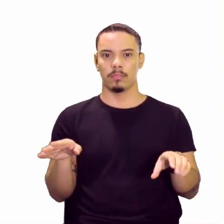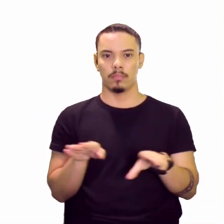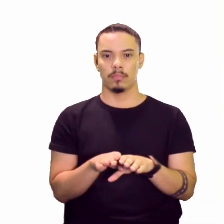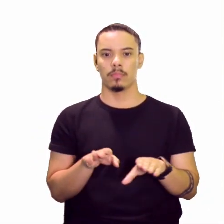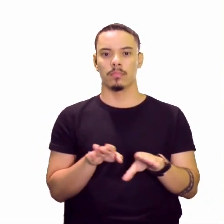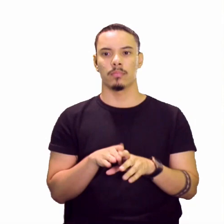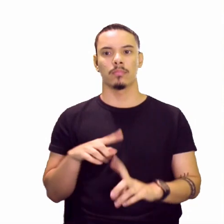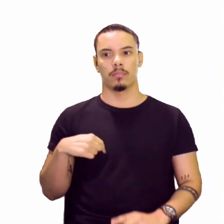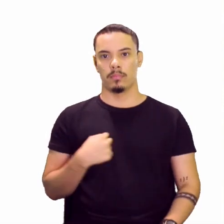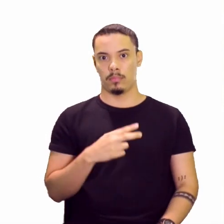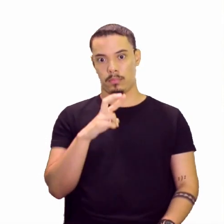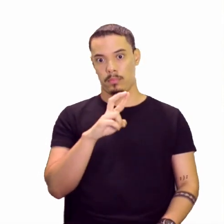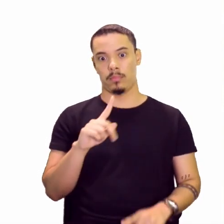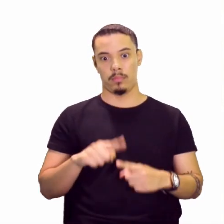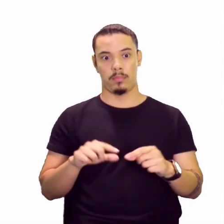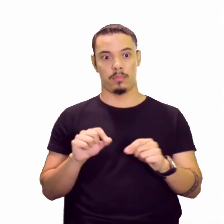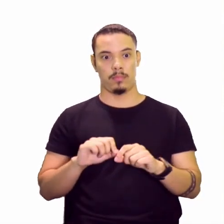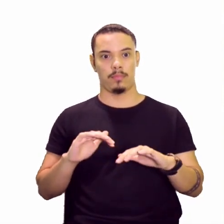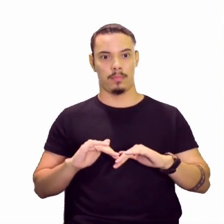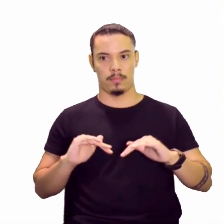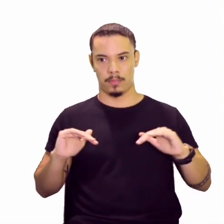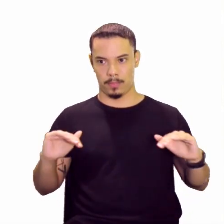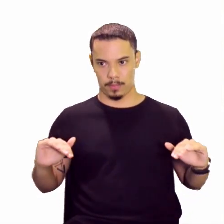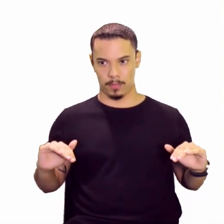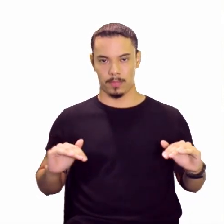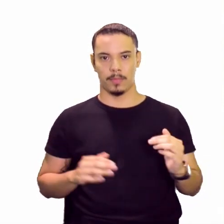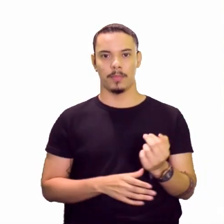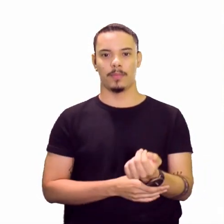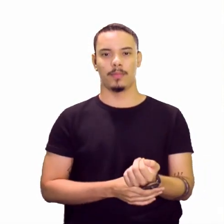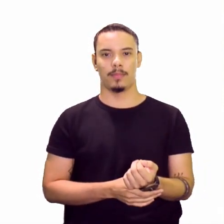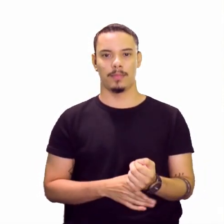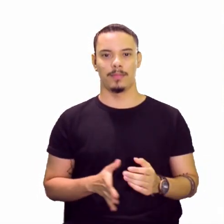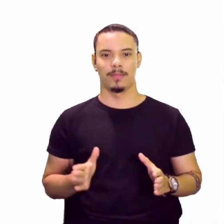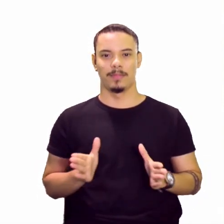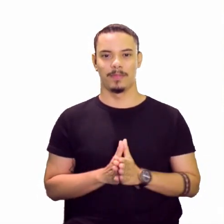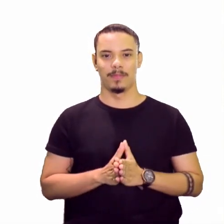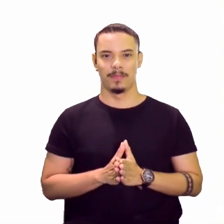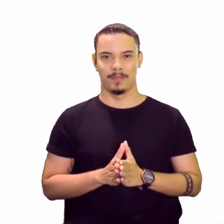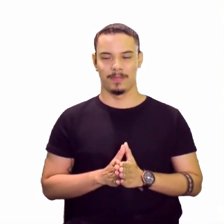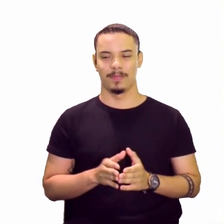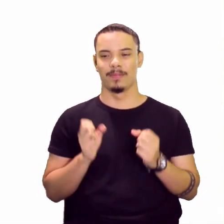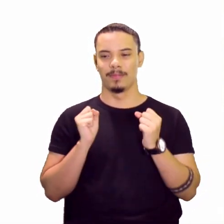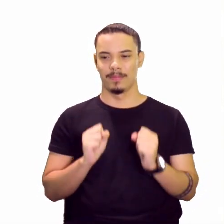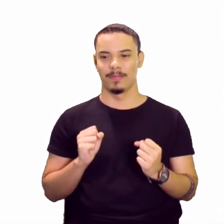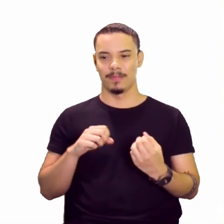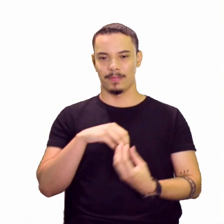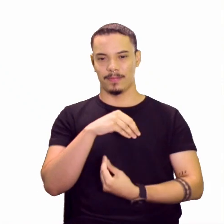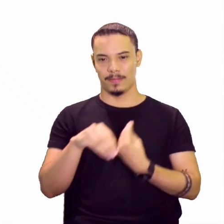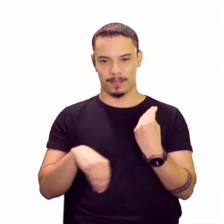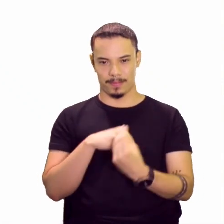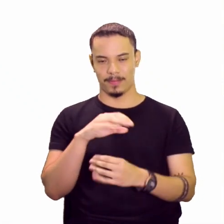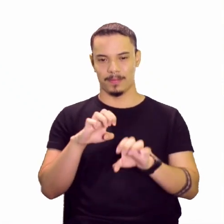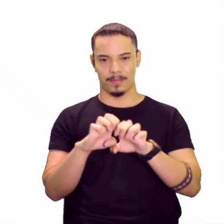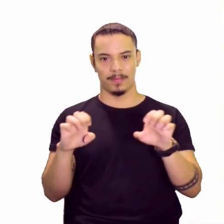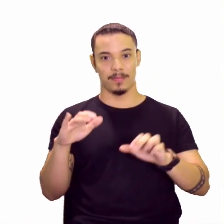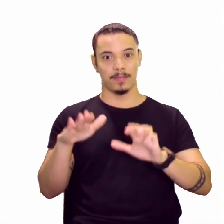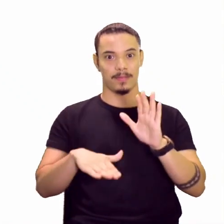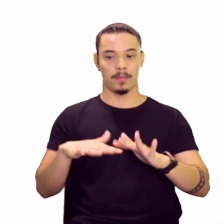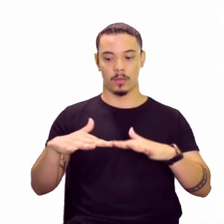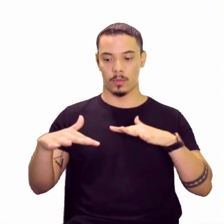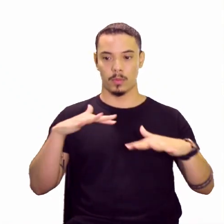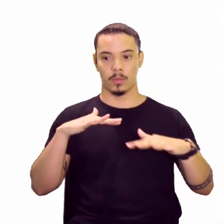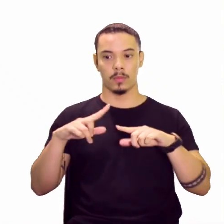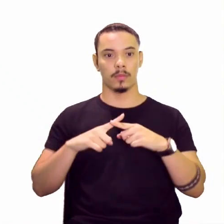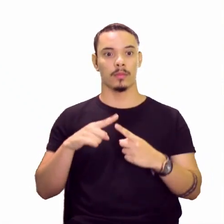observar? Pode misturar, mas fazendo separado. Isso, pode misturar fazendo separado. Pode misturar as equações, dependendo do movimento,